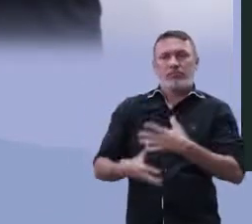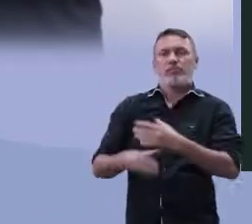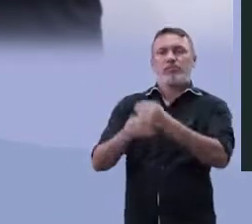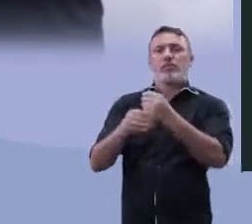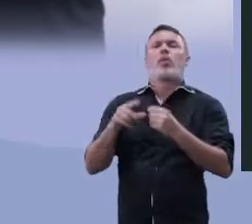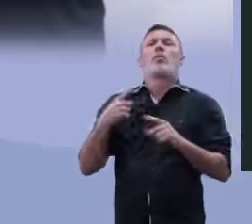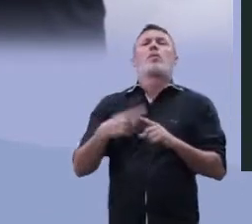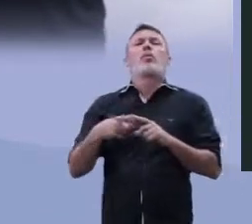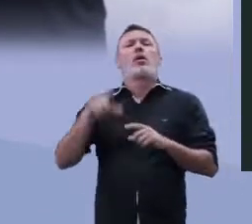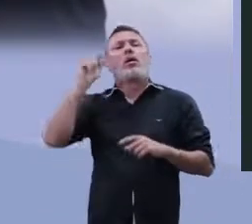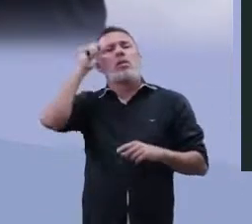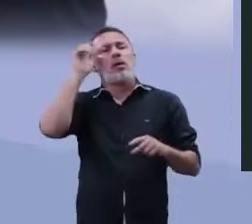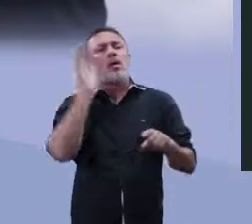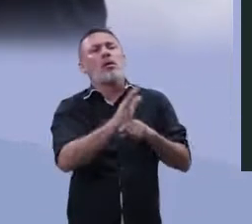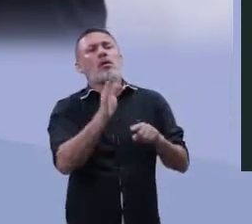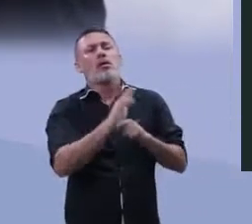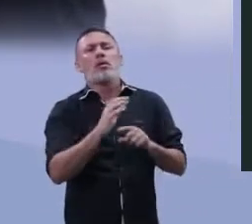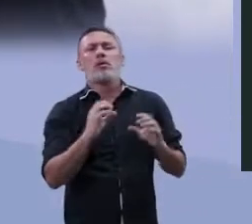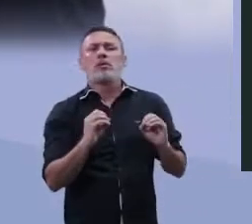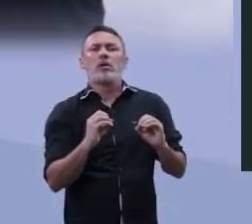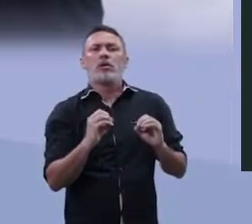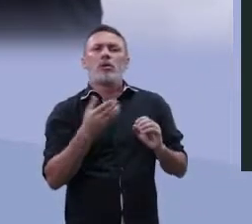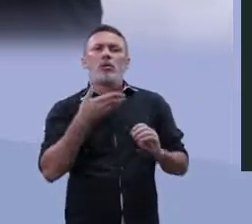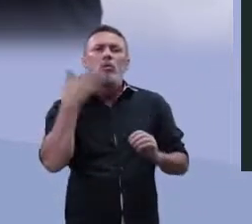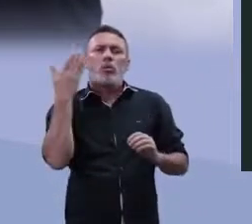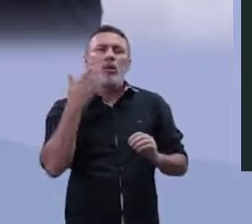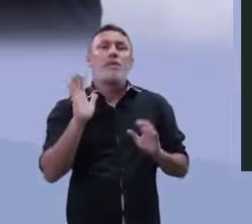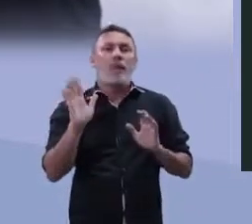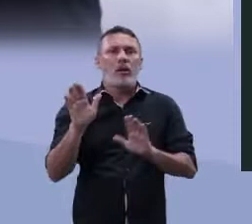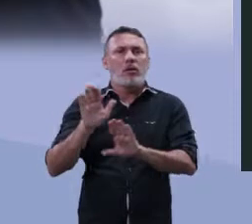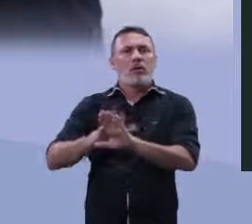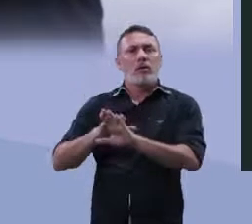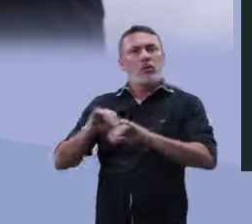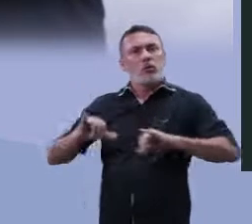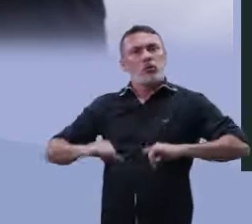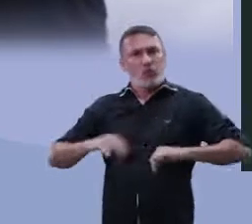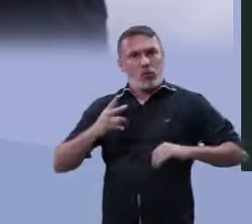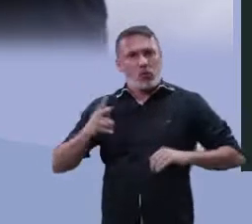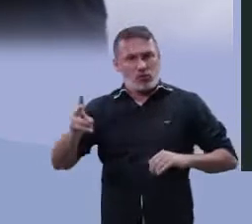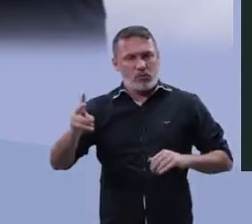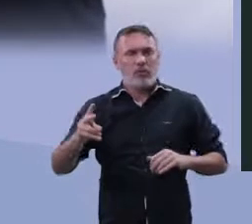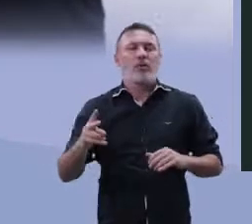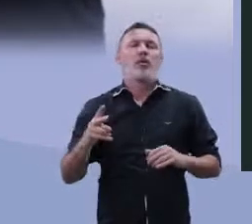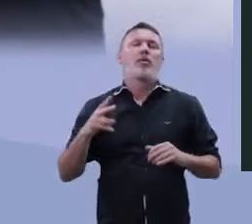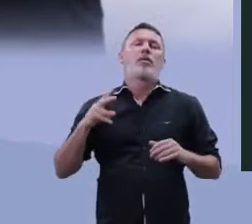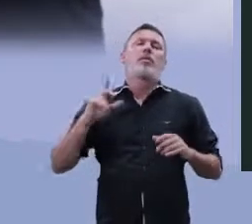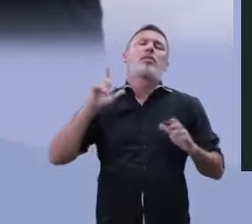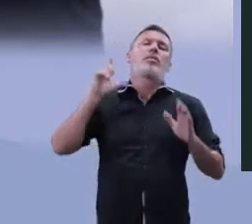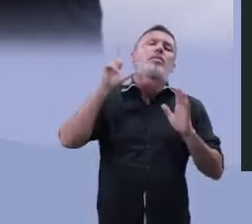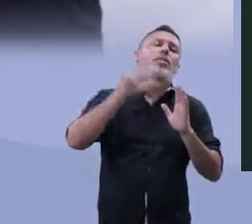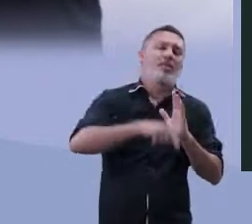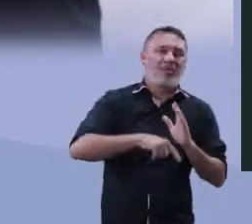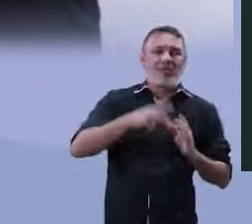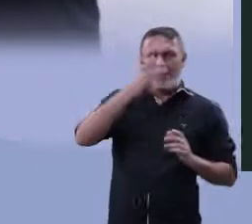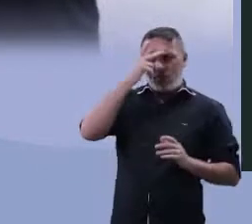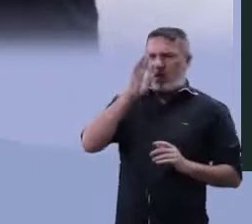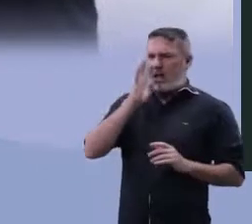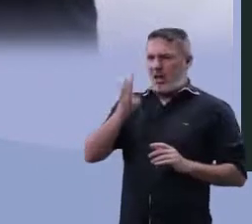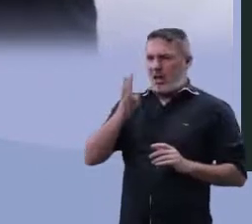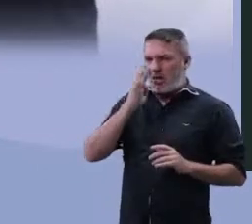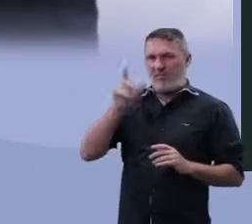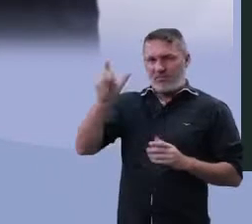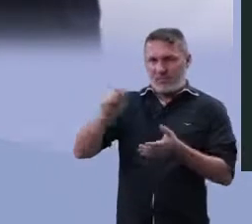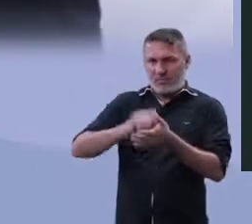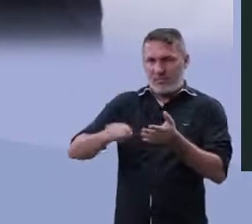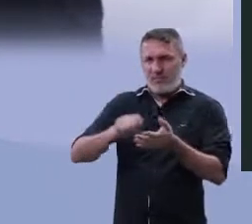contribuições culturais desses negros, mas esquece a condição desses negros. Tanto é que críticos mais ácidos da obra